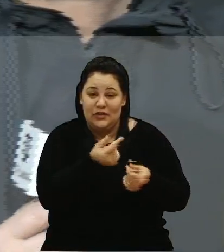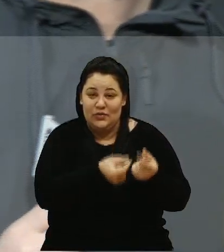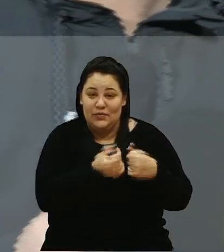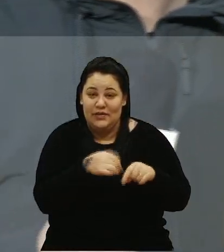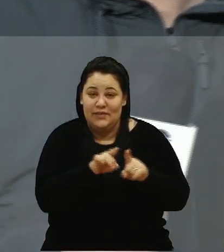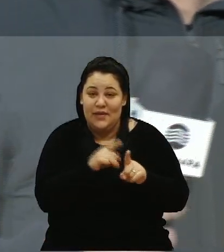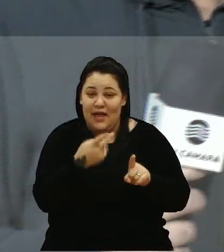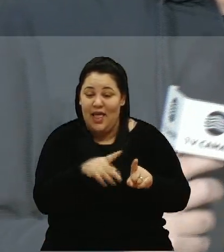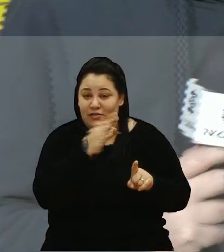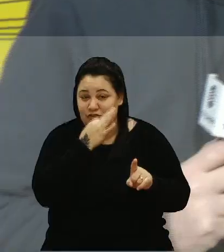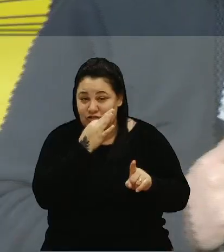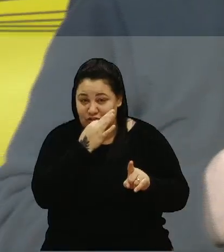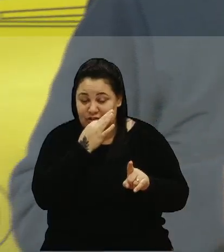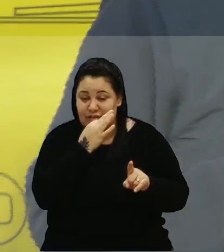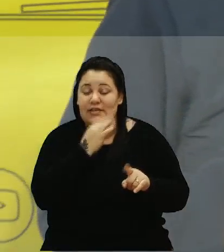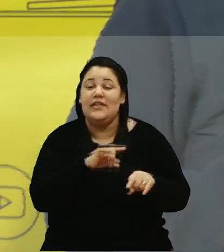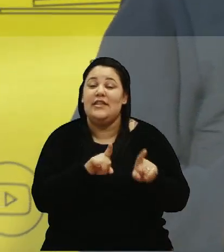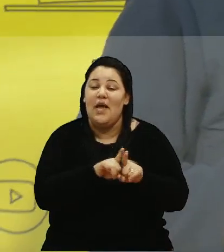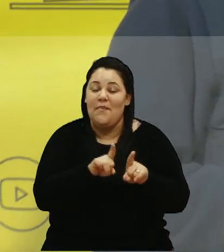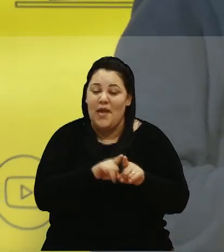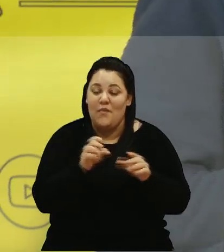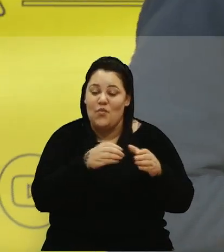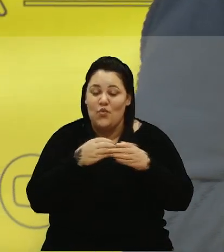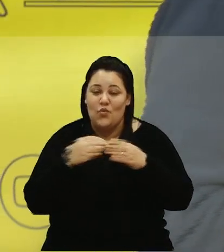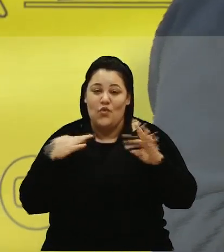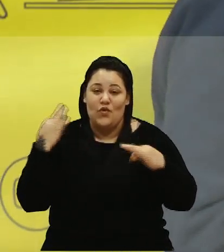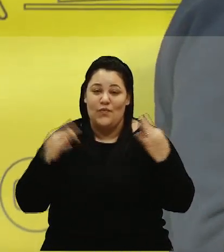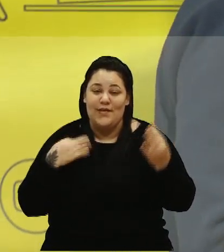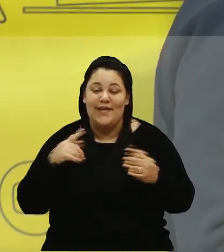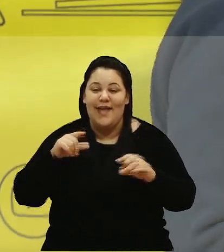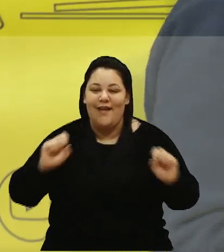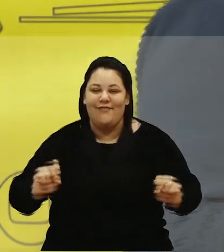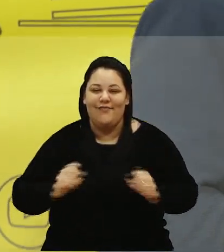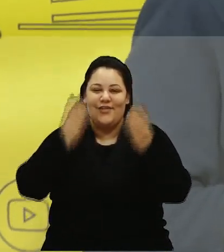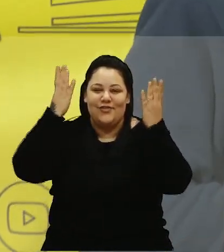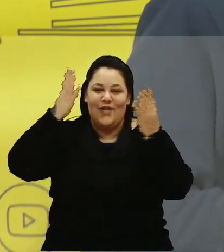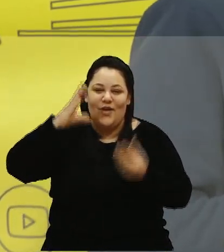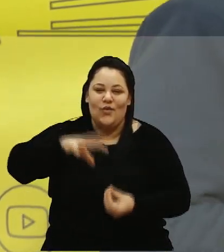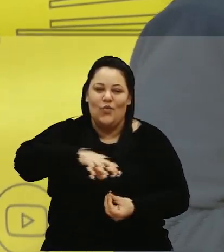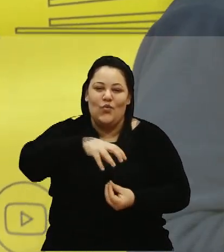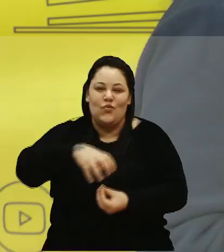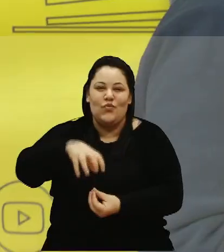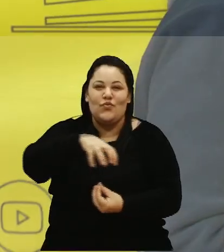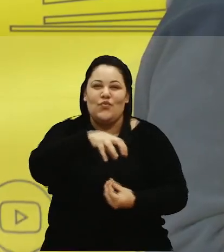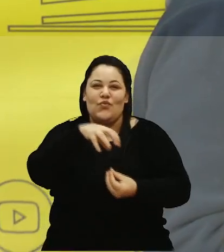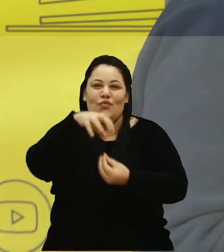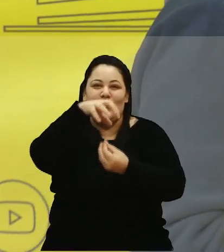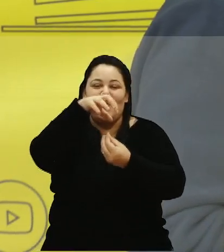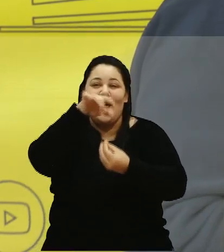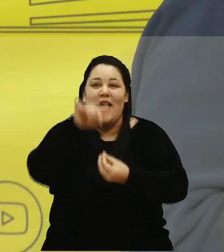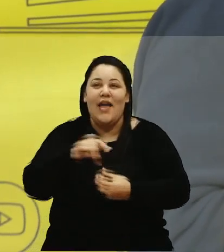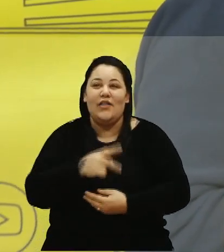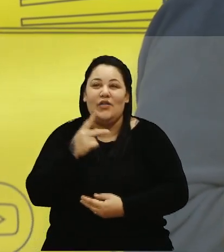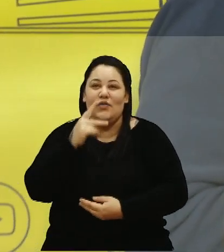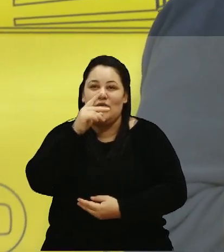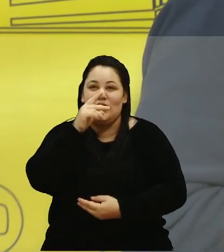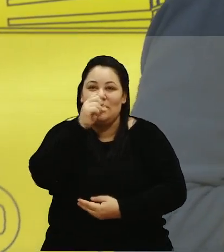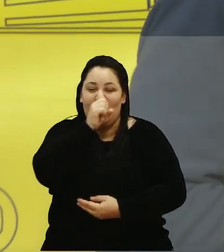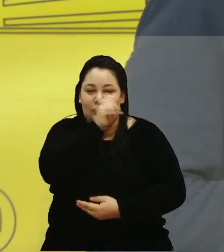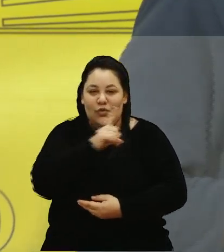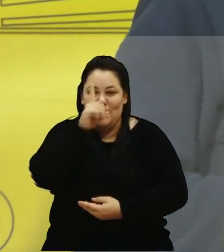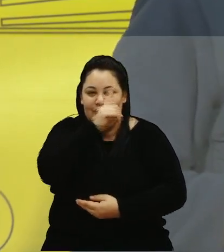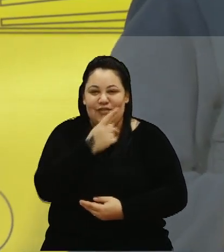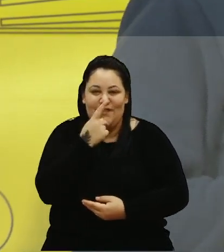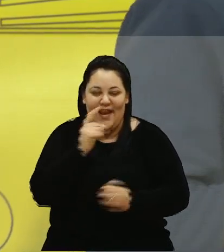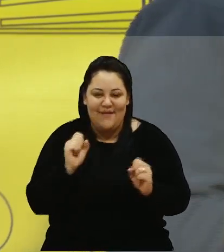de Caxias do Sul e também para o turismo, que é o Festival do Balonismo. São 2 finais de semana. A gente fala Festival do